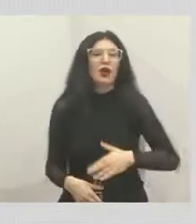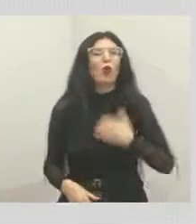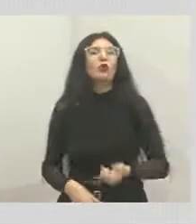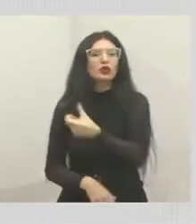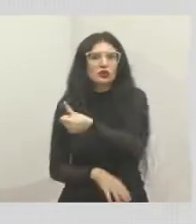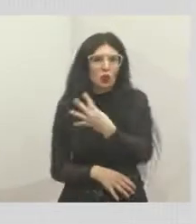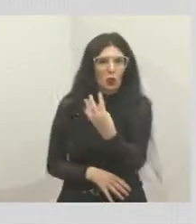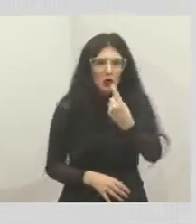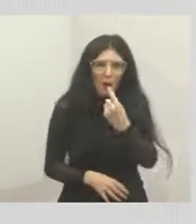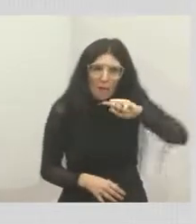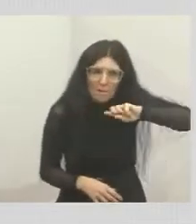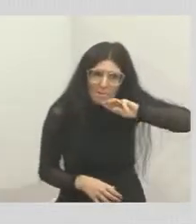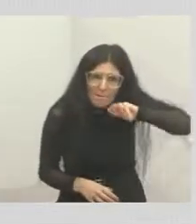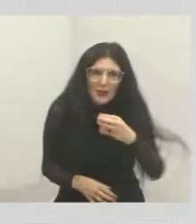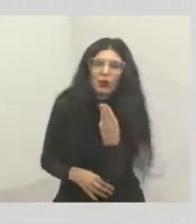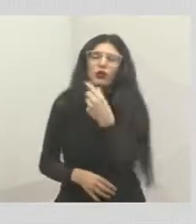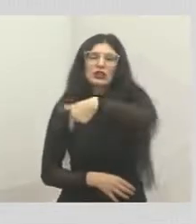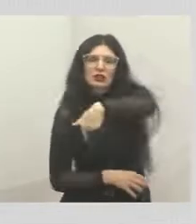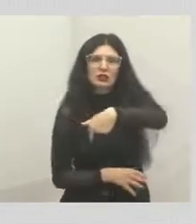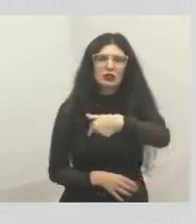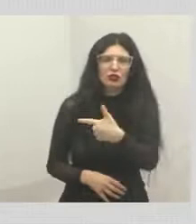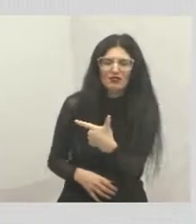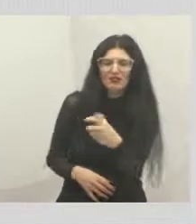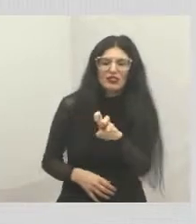641.725.000, no percentual de